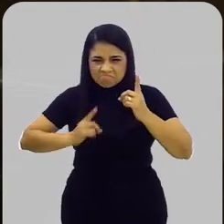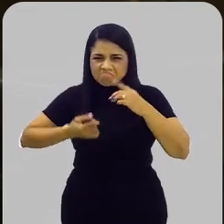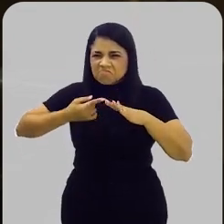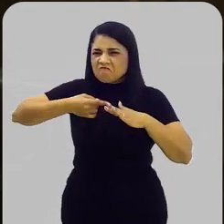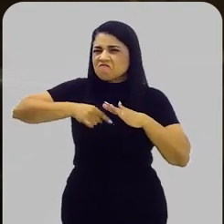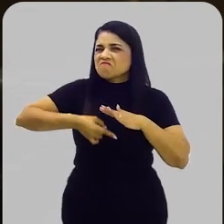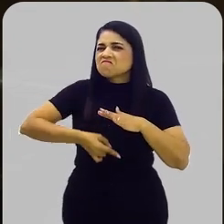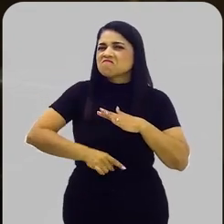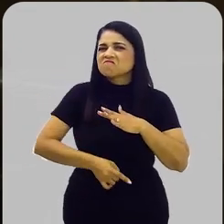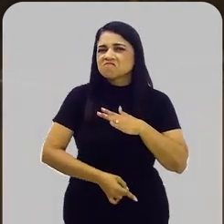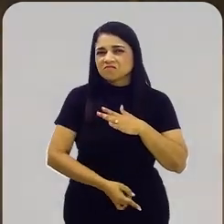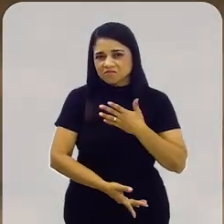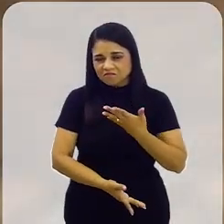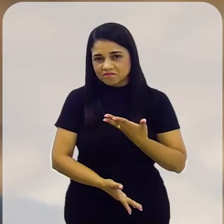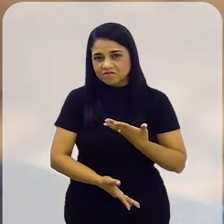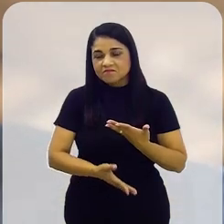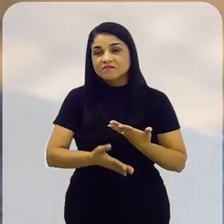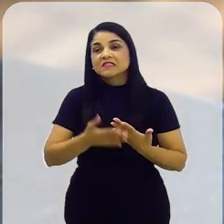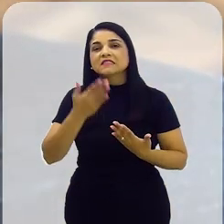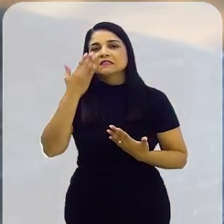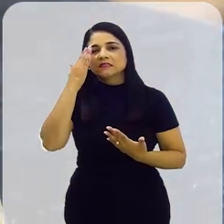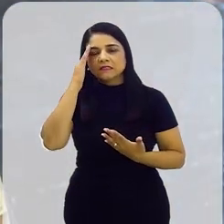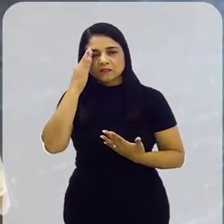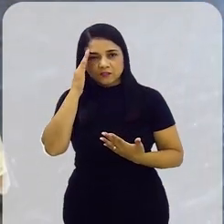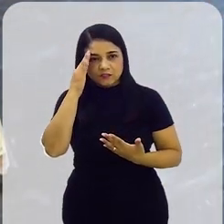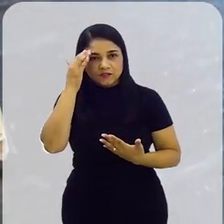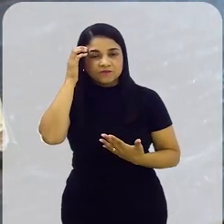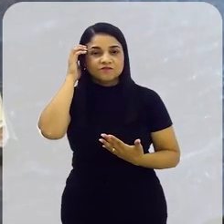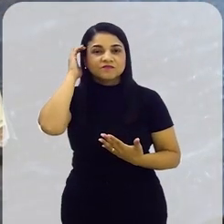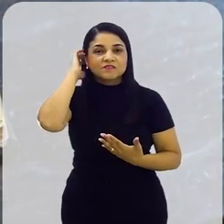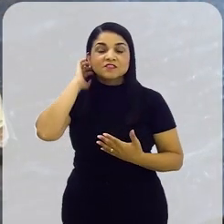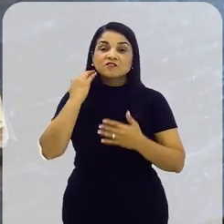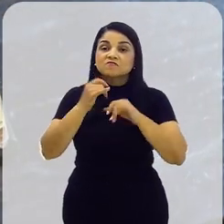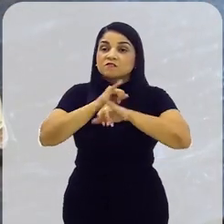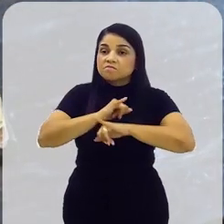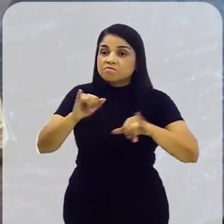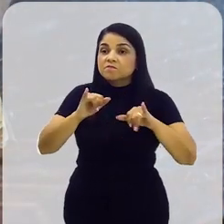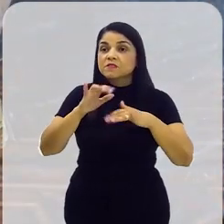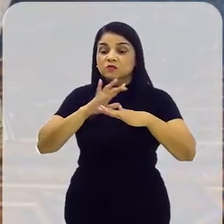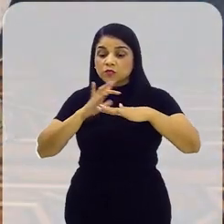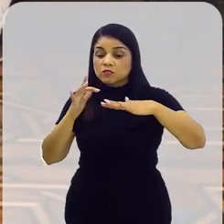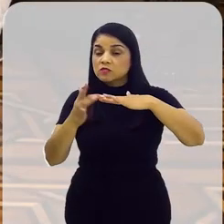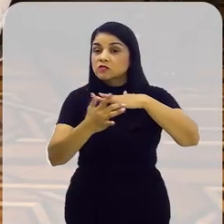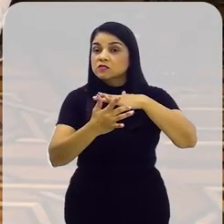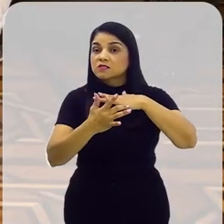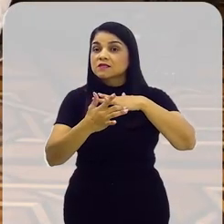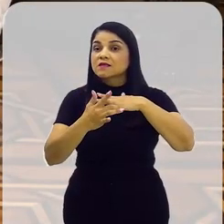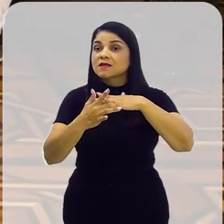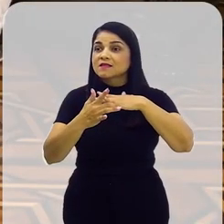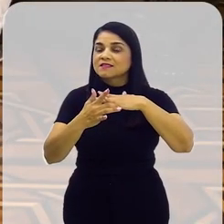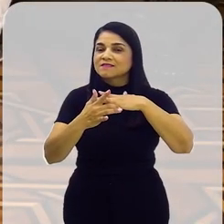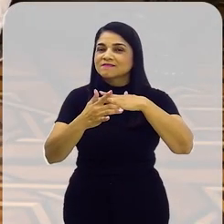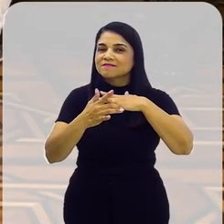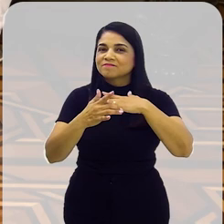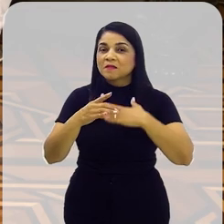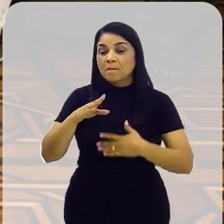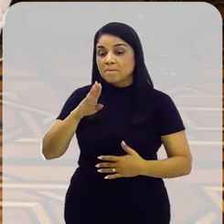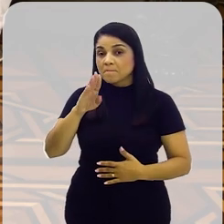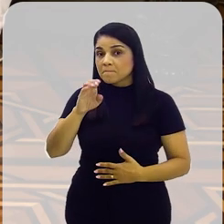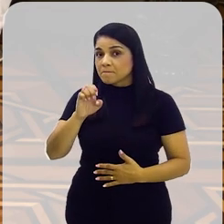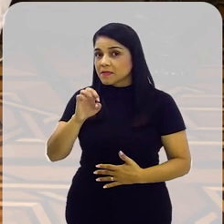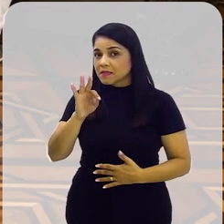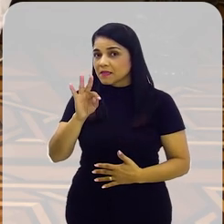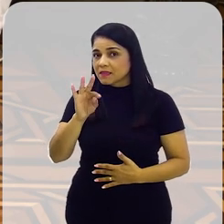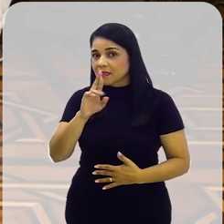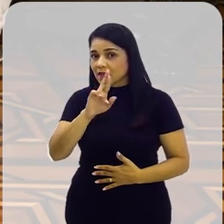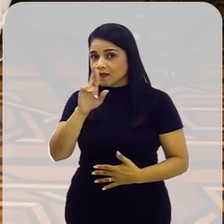assim, de... Entendi. Entendeu? Eu queria que você desse as suas mídias sociais. Claro. Fale com